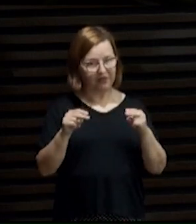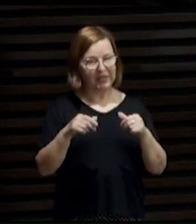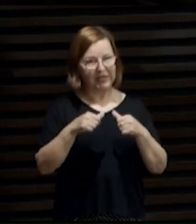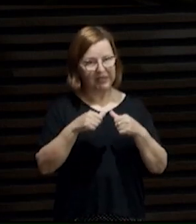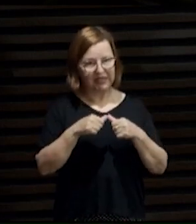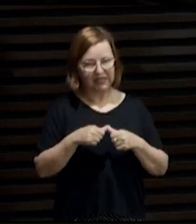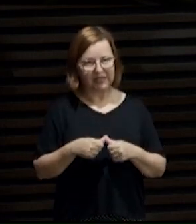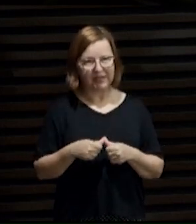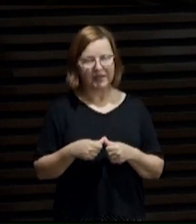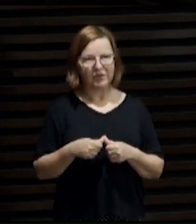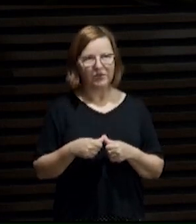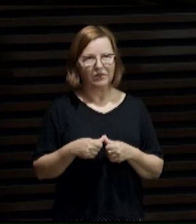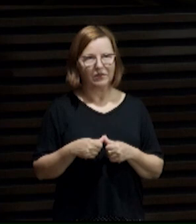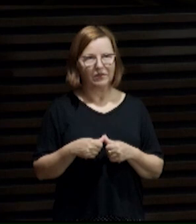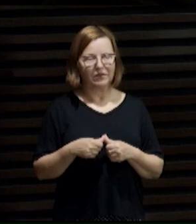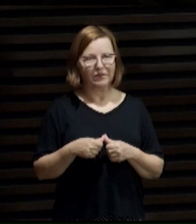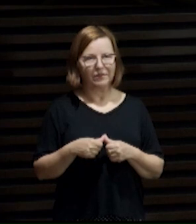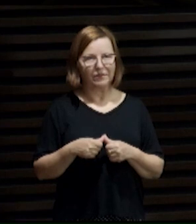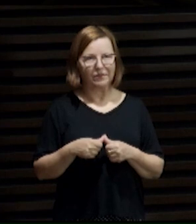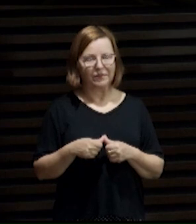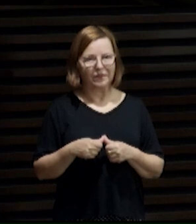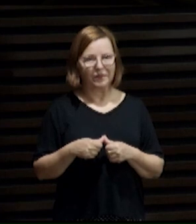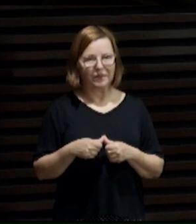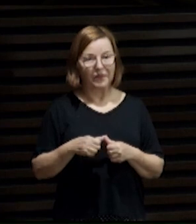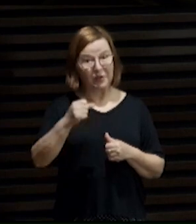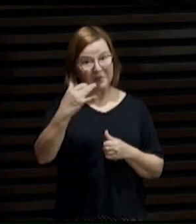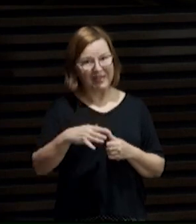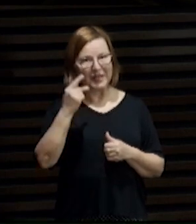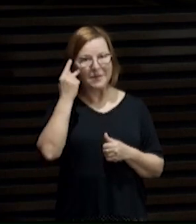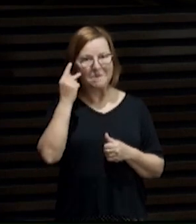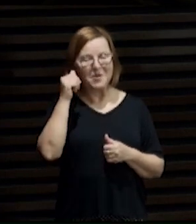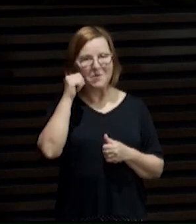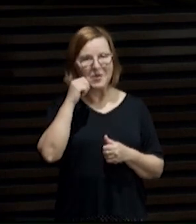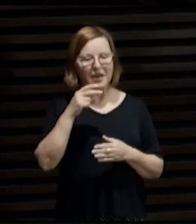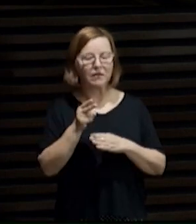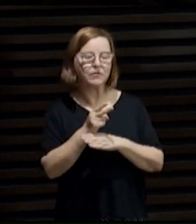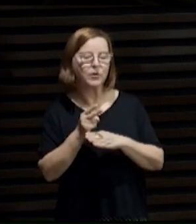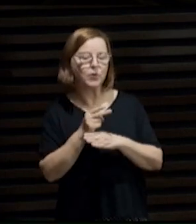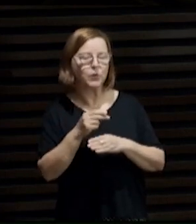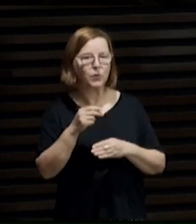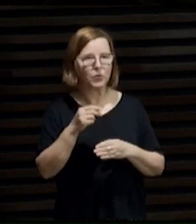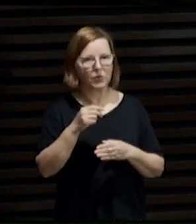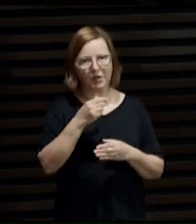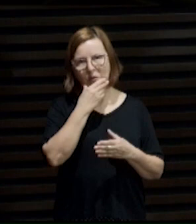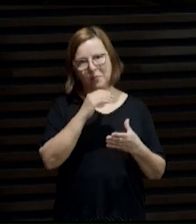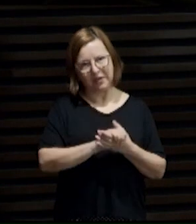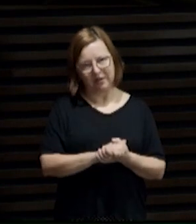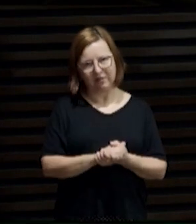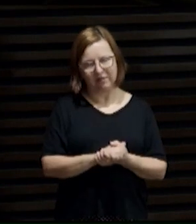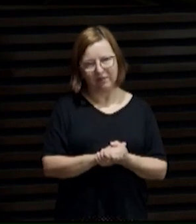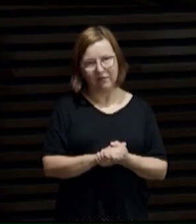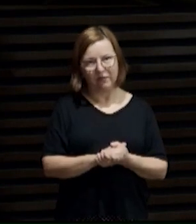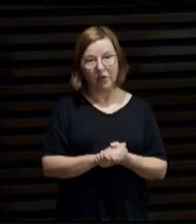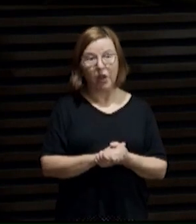que estes são os requisitos para uma mulher solteira buscar um marido. É agora o momento que você tem para observar se este